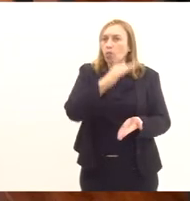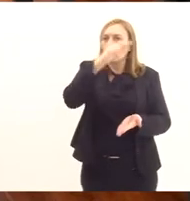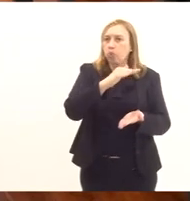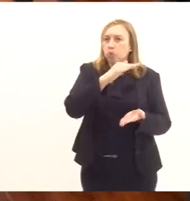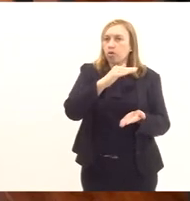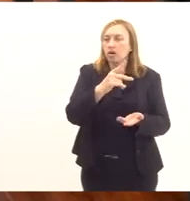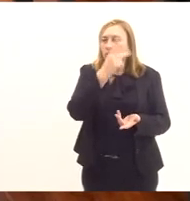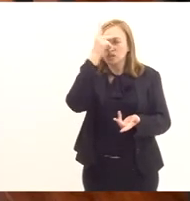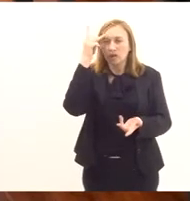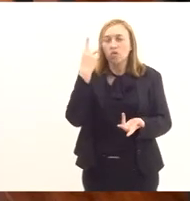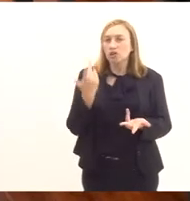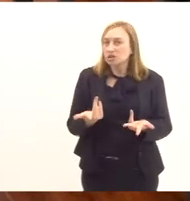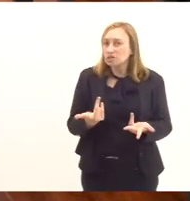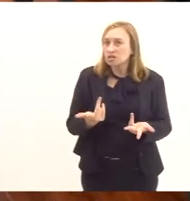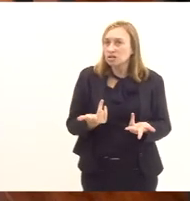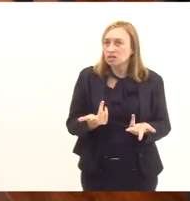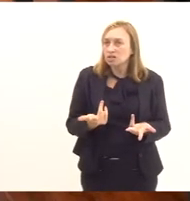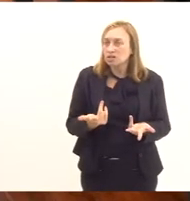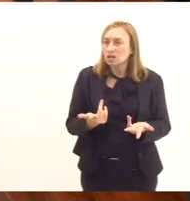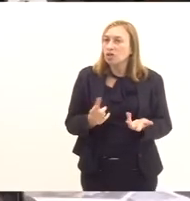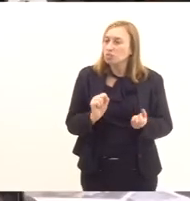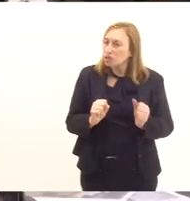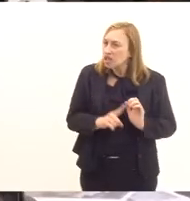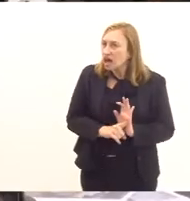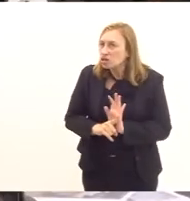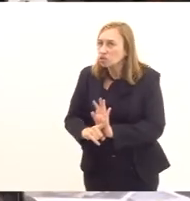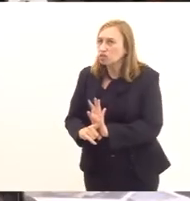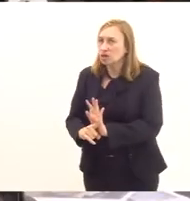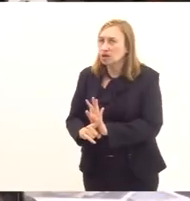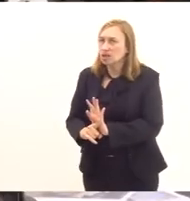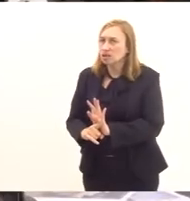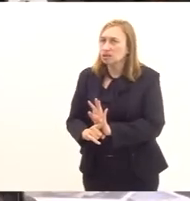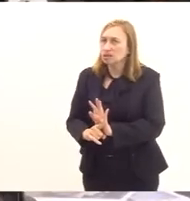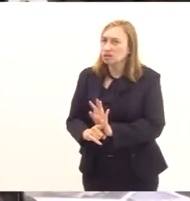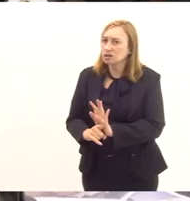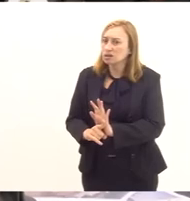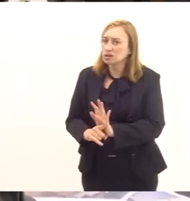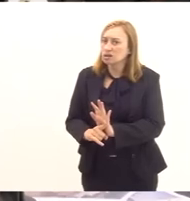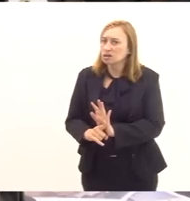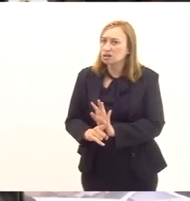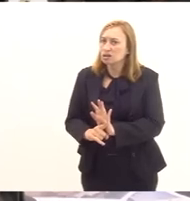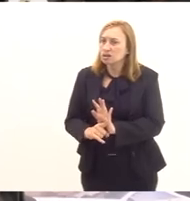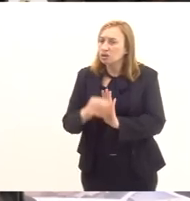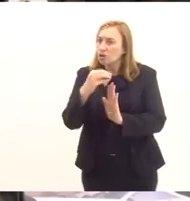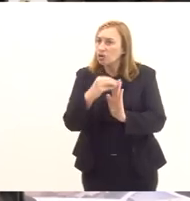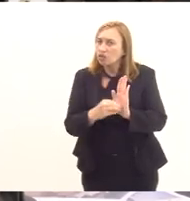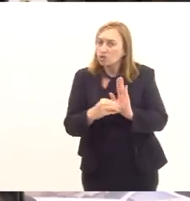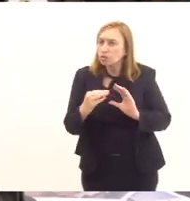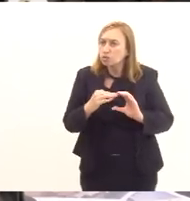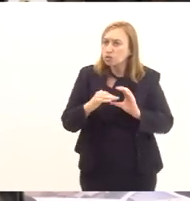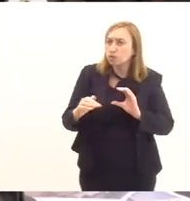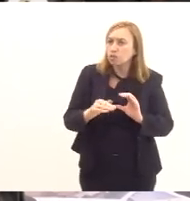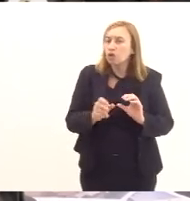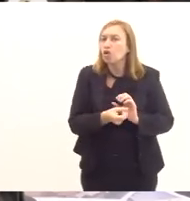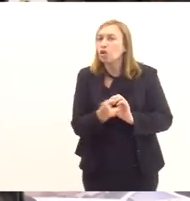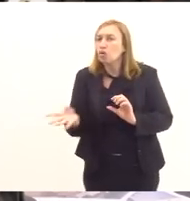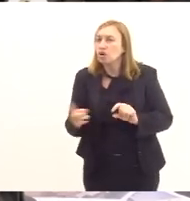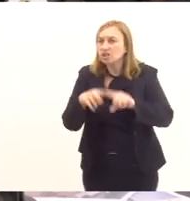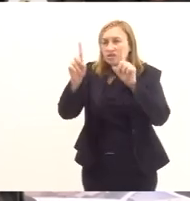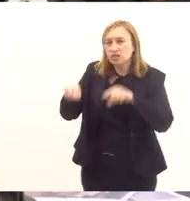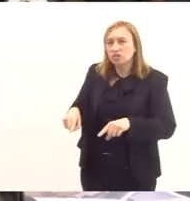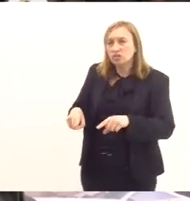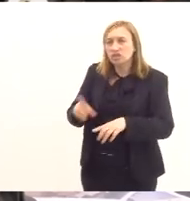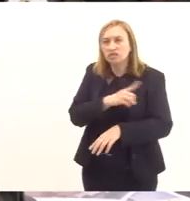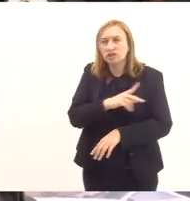demasiado de pessoas contratadas não poderia contribuir pelo menos desse trânsito de ofícios Quantos servidores